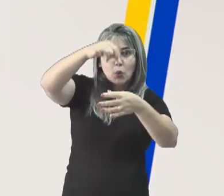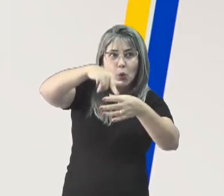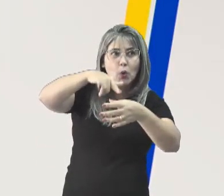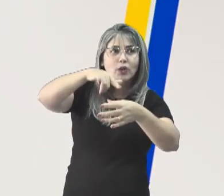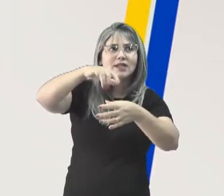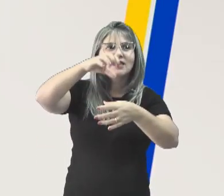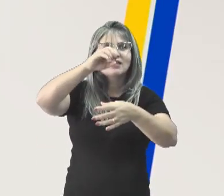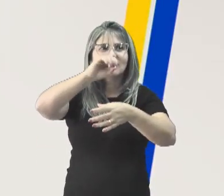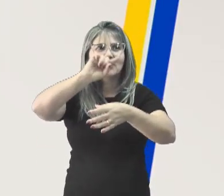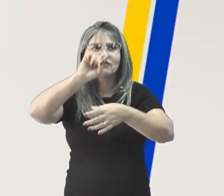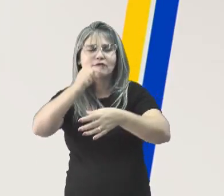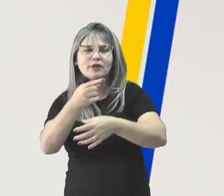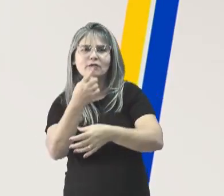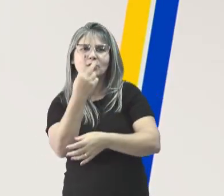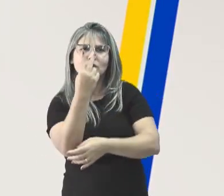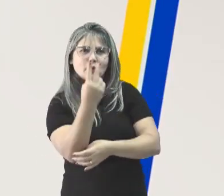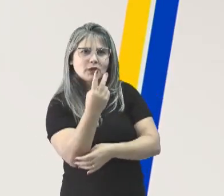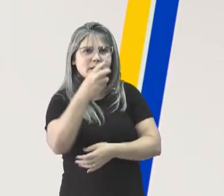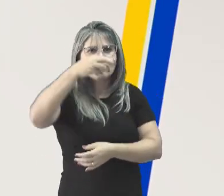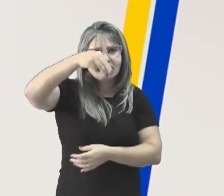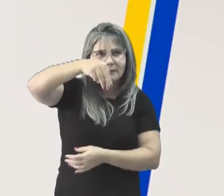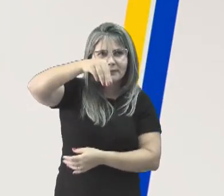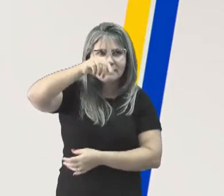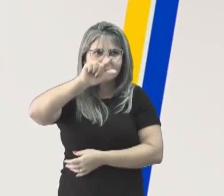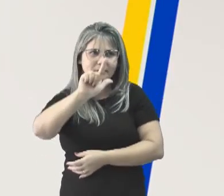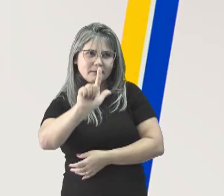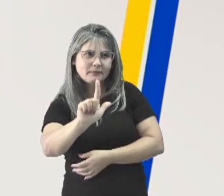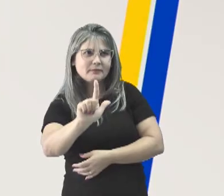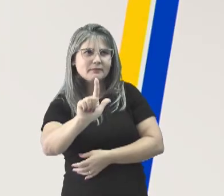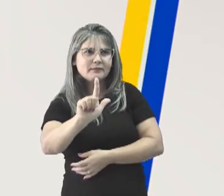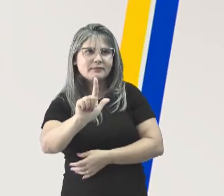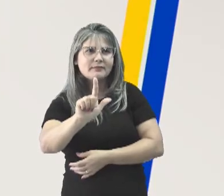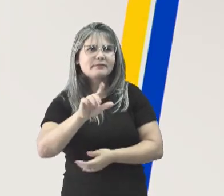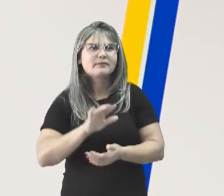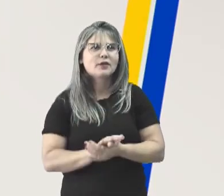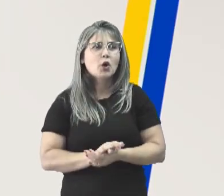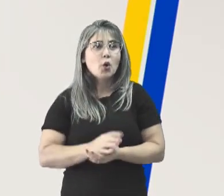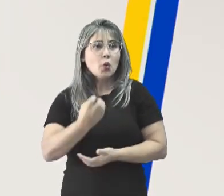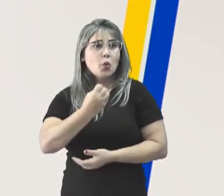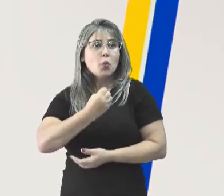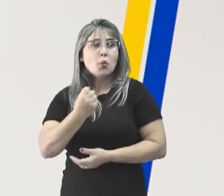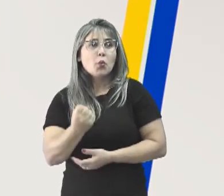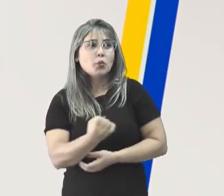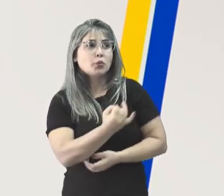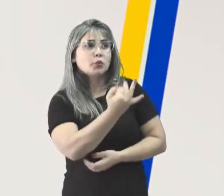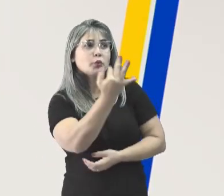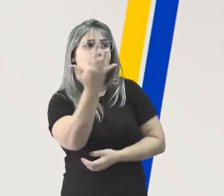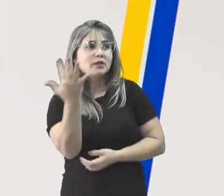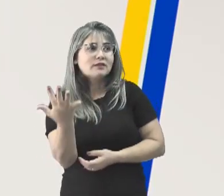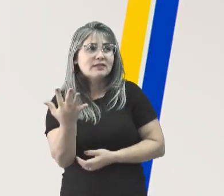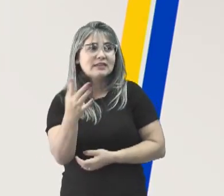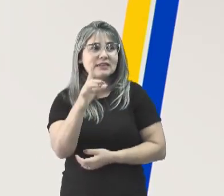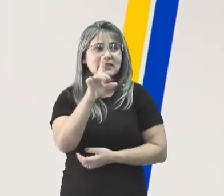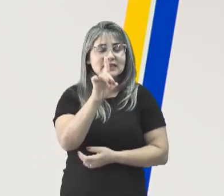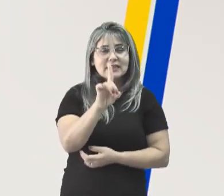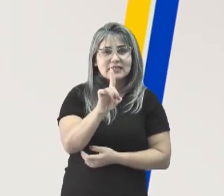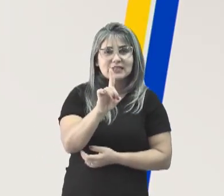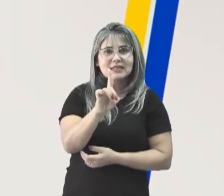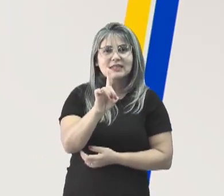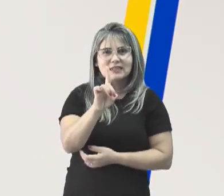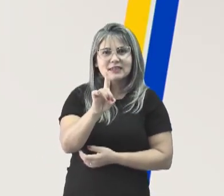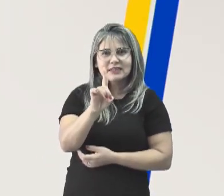de decilitros desse medicamento que o paciente tomará em 30 dias será